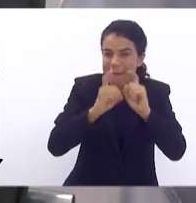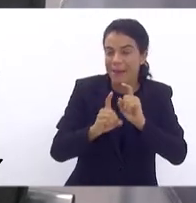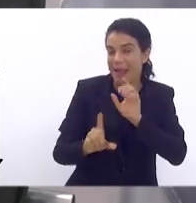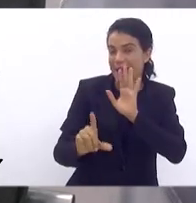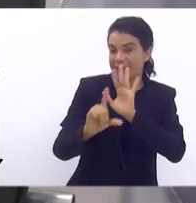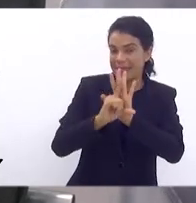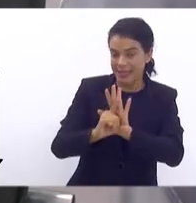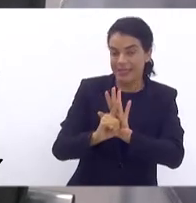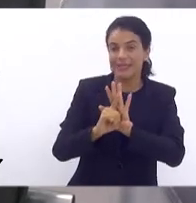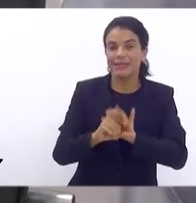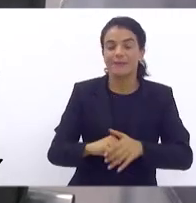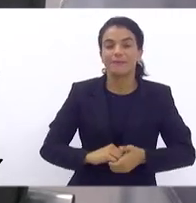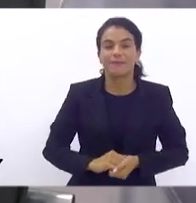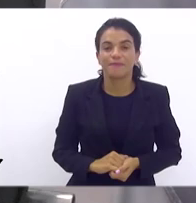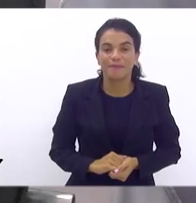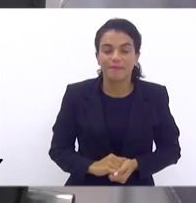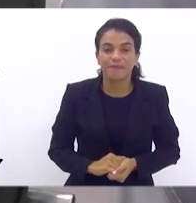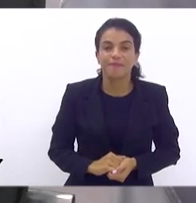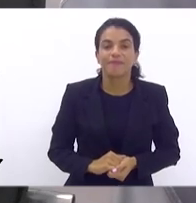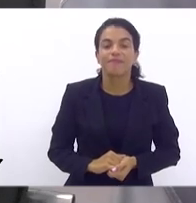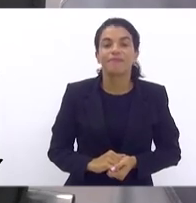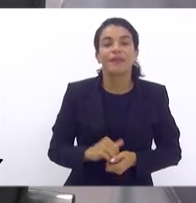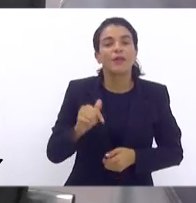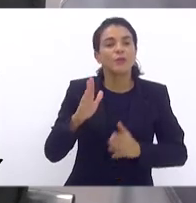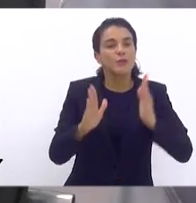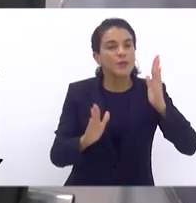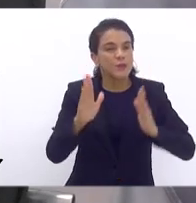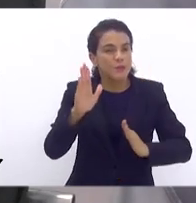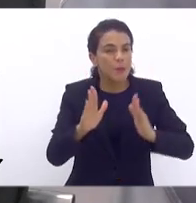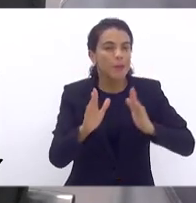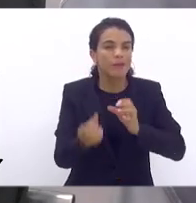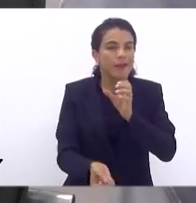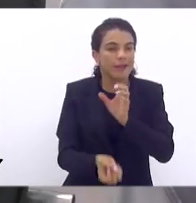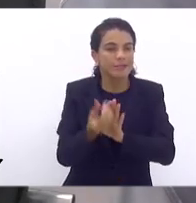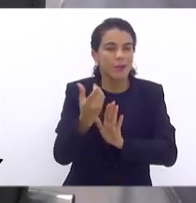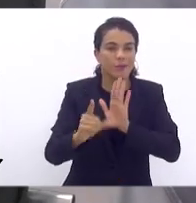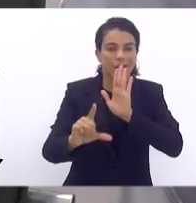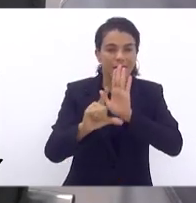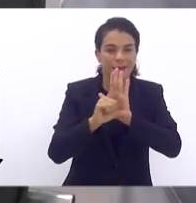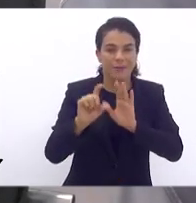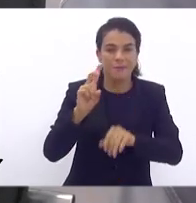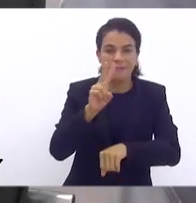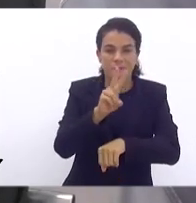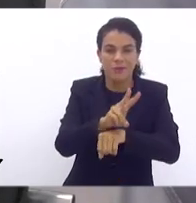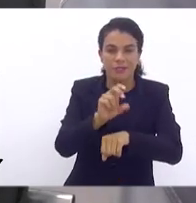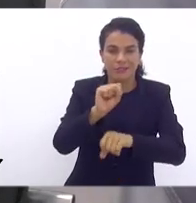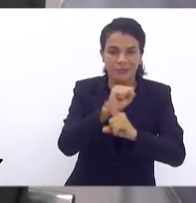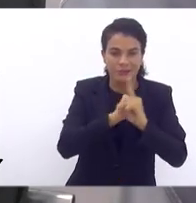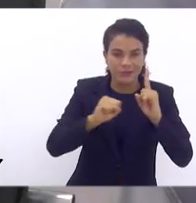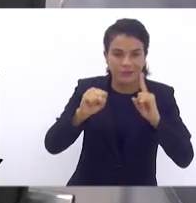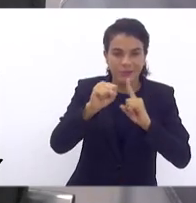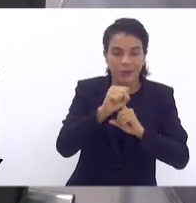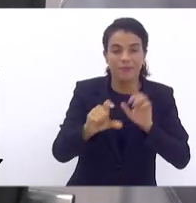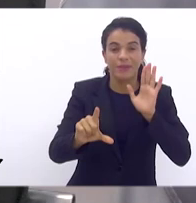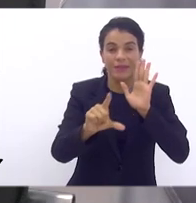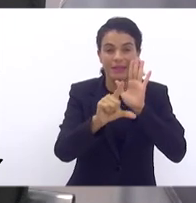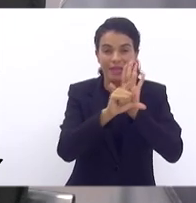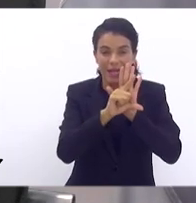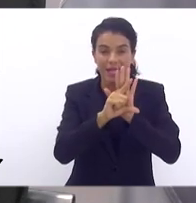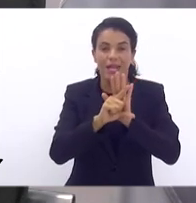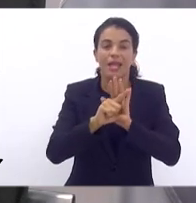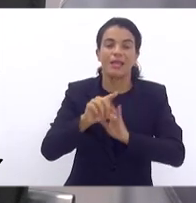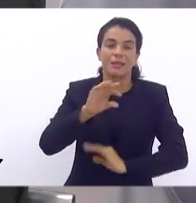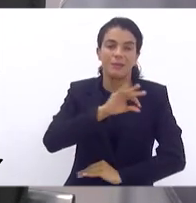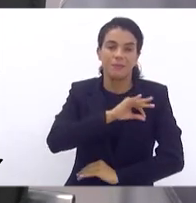nós tivemos aqui o momento da legislação né da lei de proteção social da Lei Orgânica da Polícia